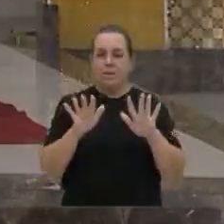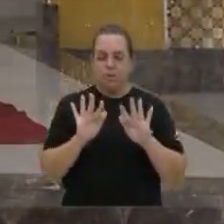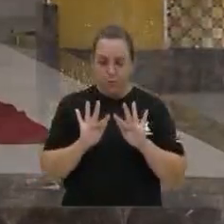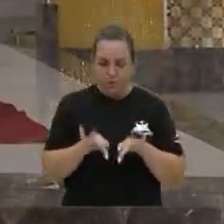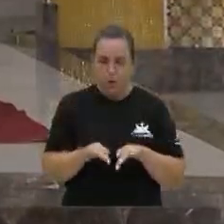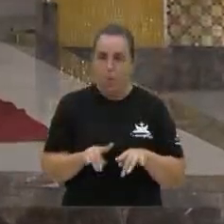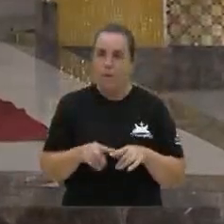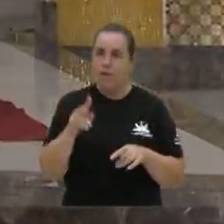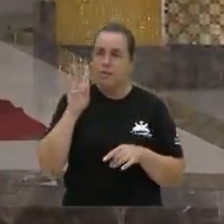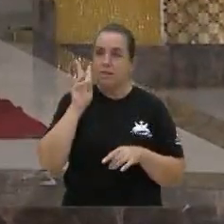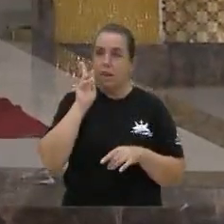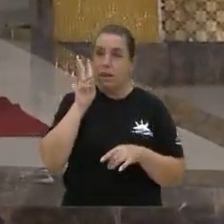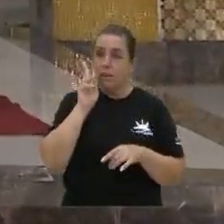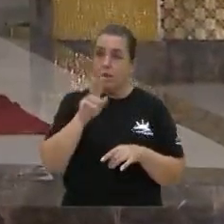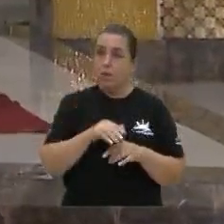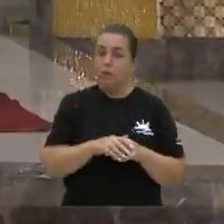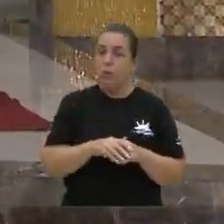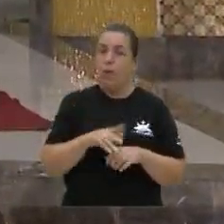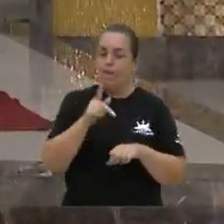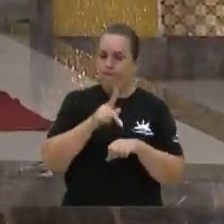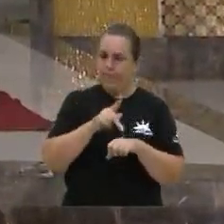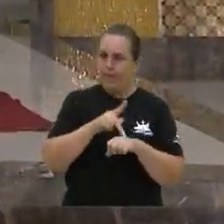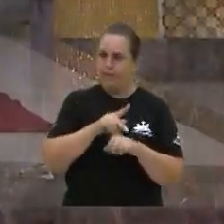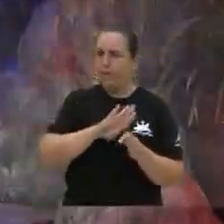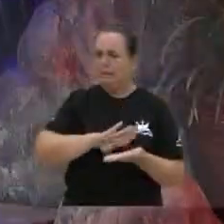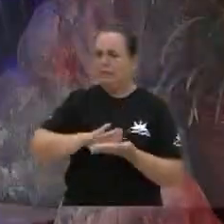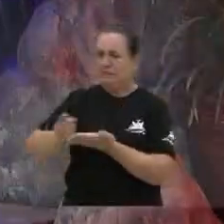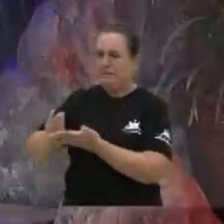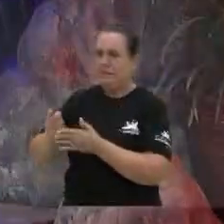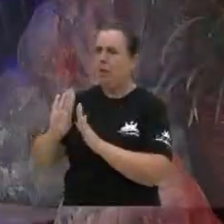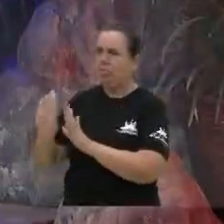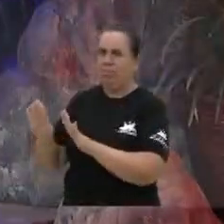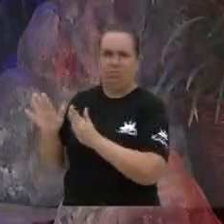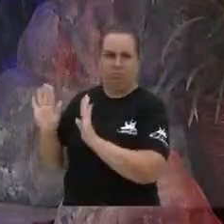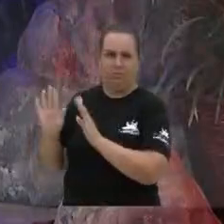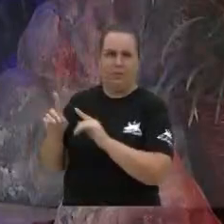final, mas lembrando, pedras vão rolar no meu caminho.